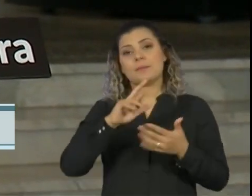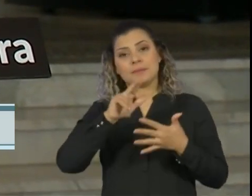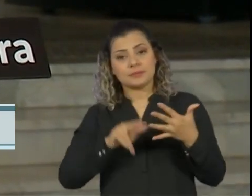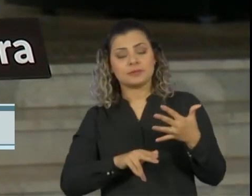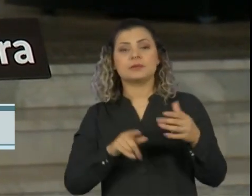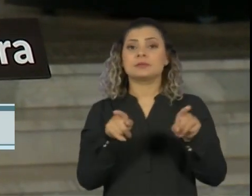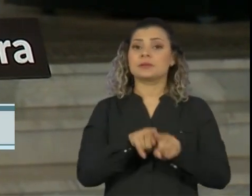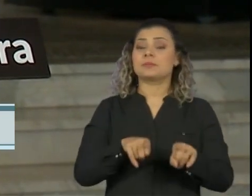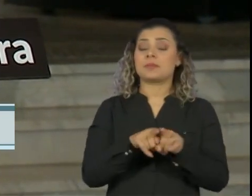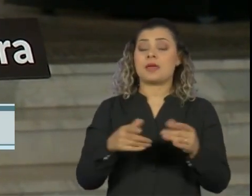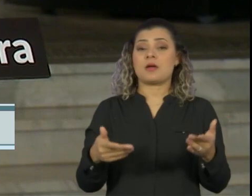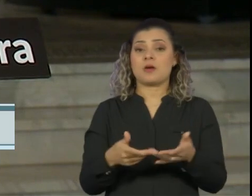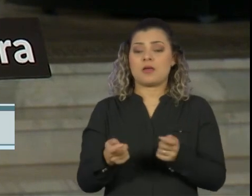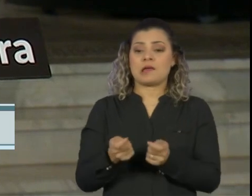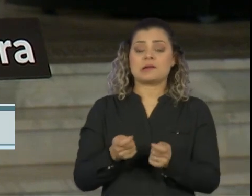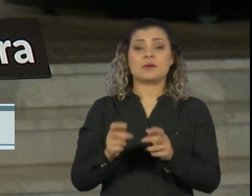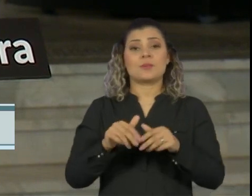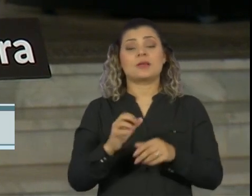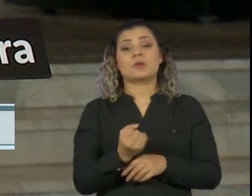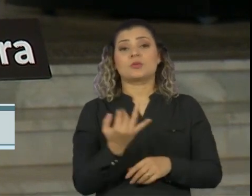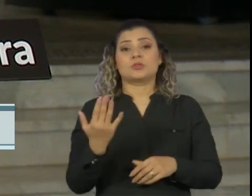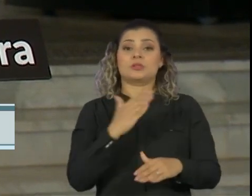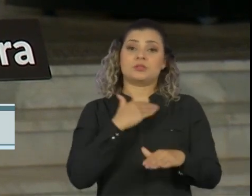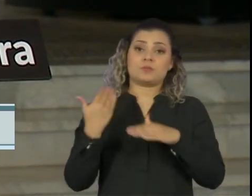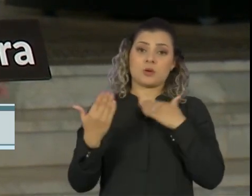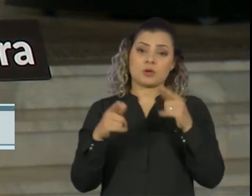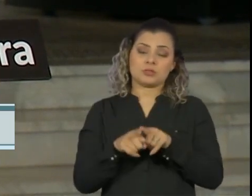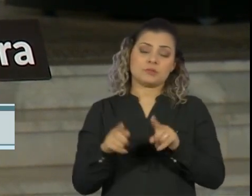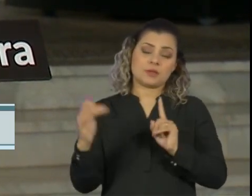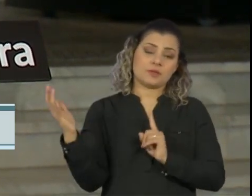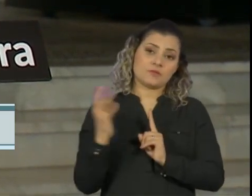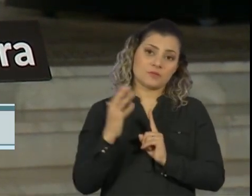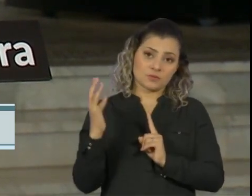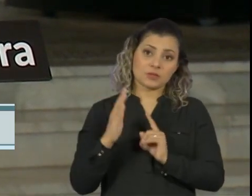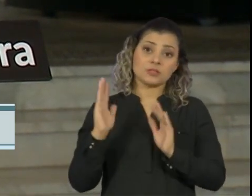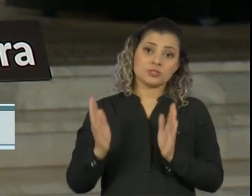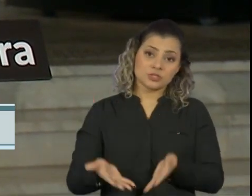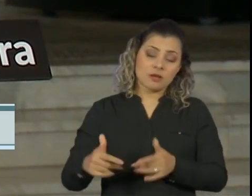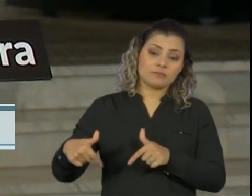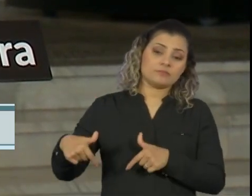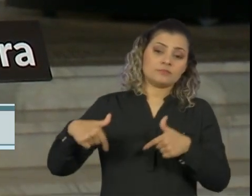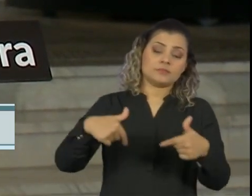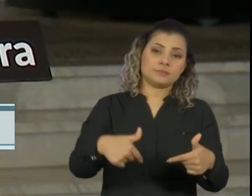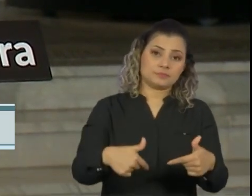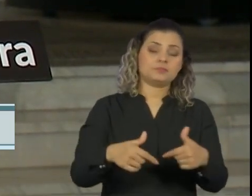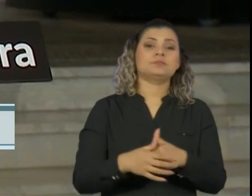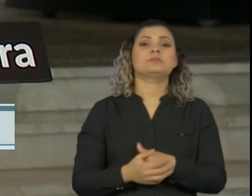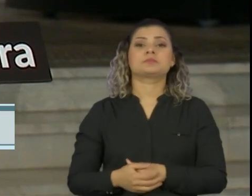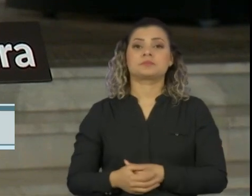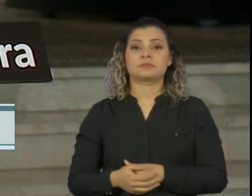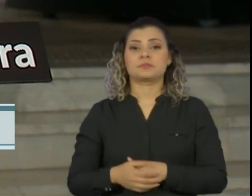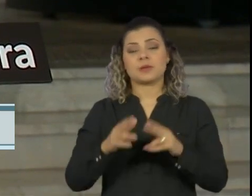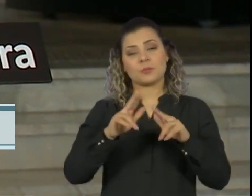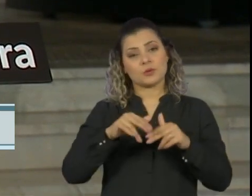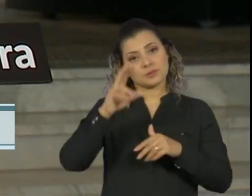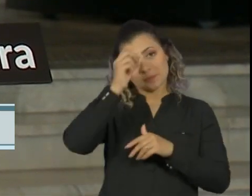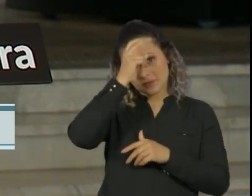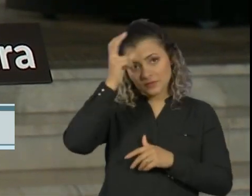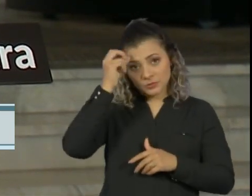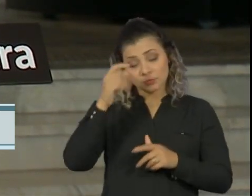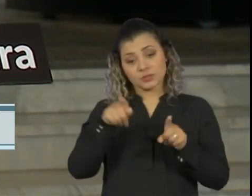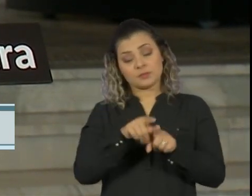limite inferior em relação aos óbitos, que é consequência do trabalho que está sendo realizado pelas prefeituras e pelo